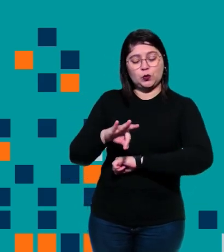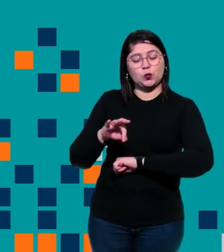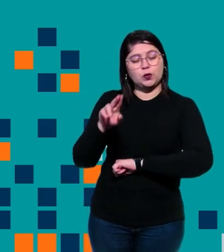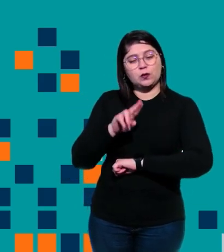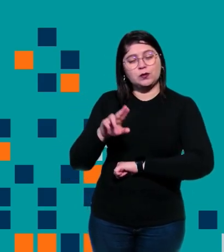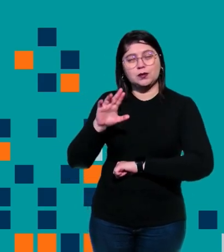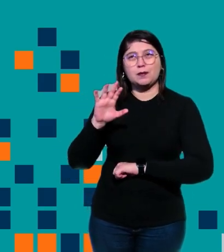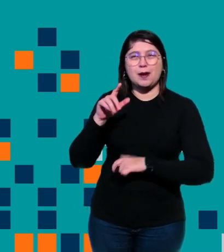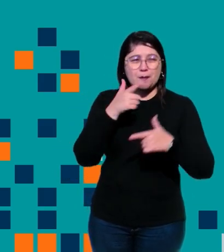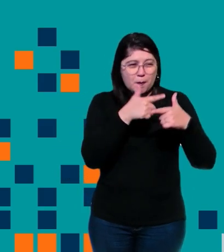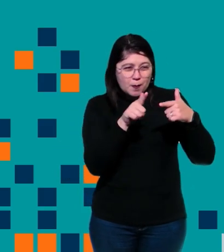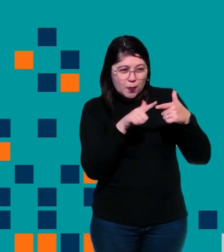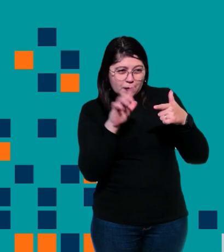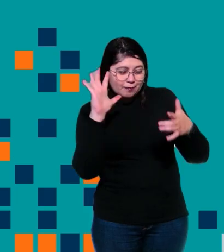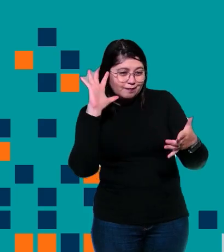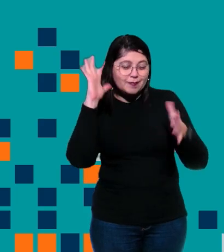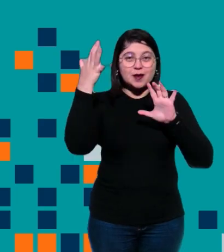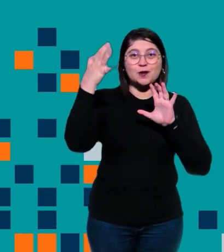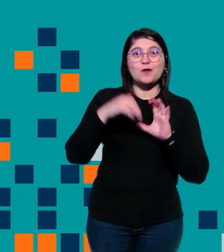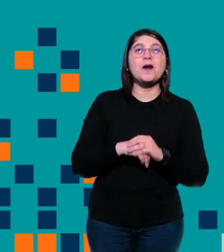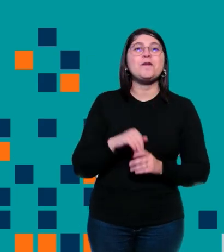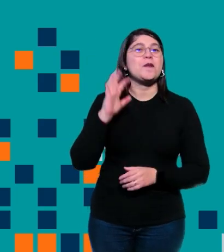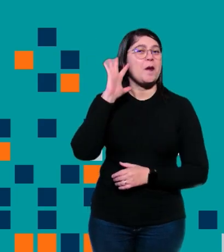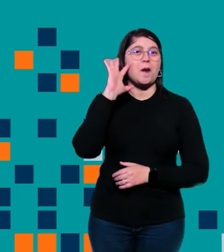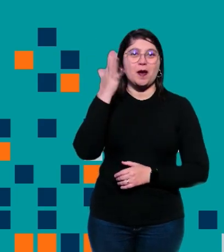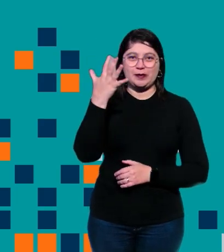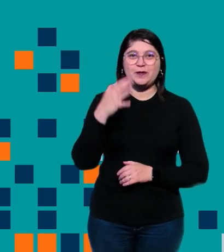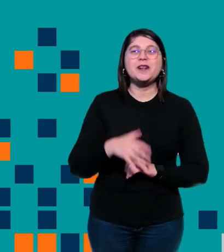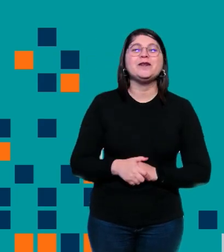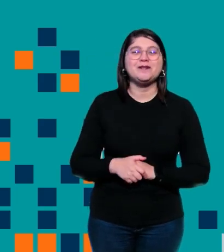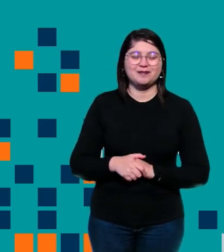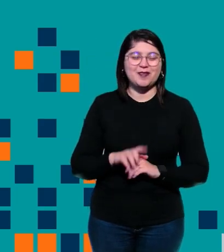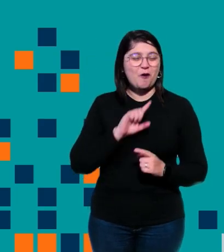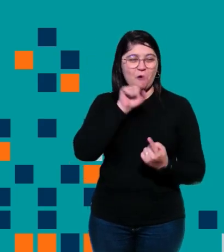alguns problemas, né? A arquitetura é só resolver problema, na verdade.